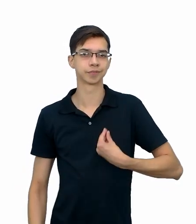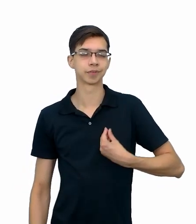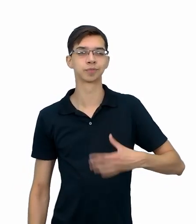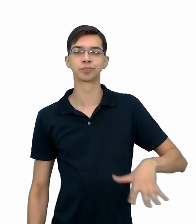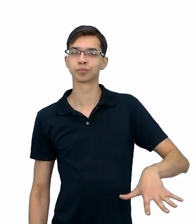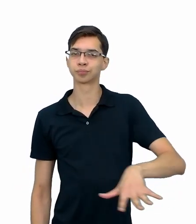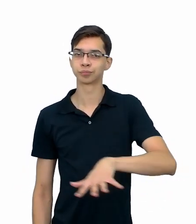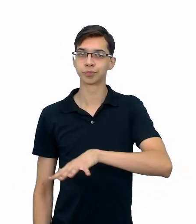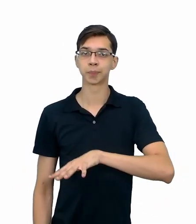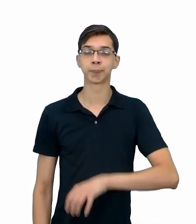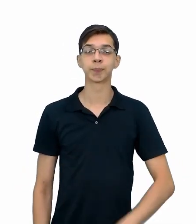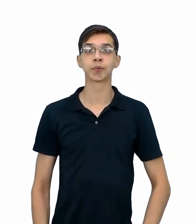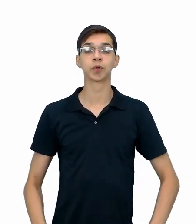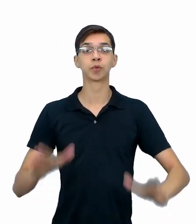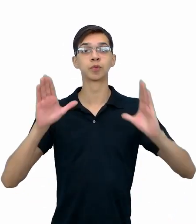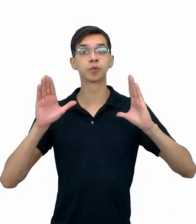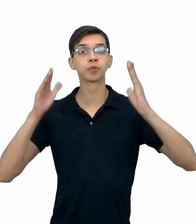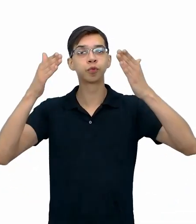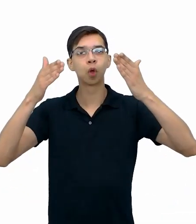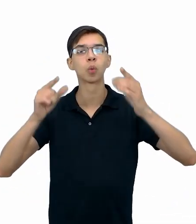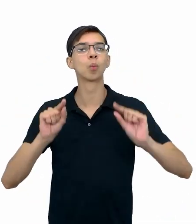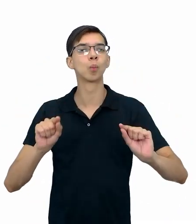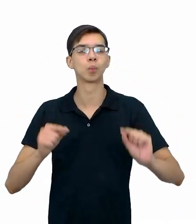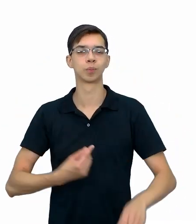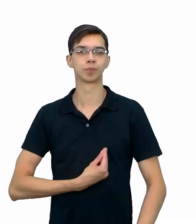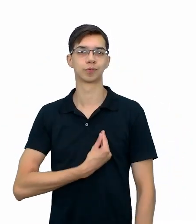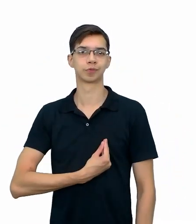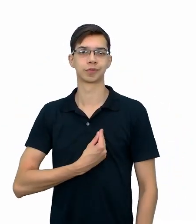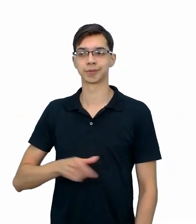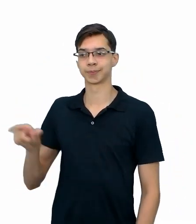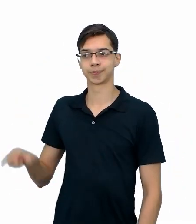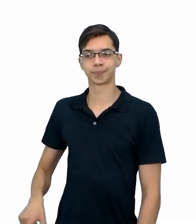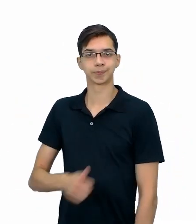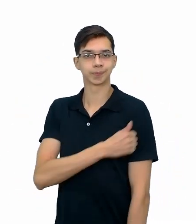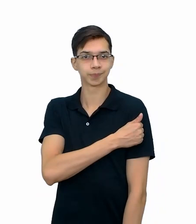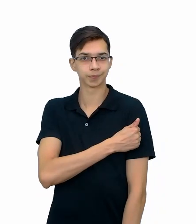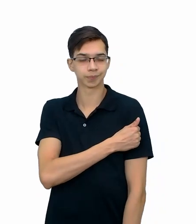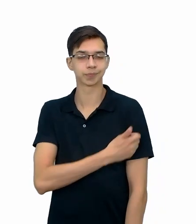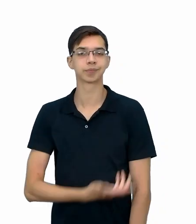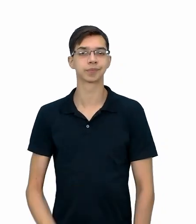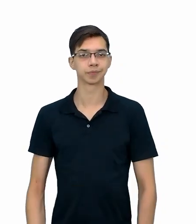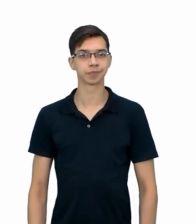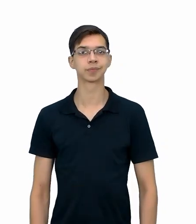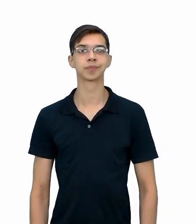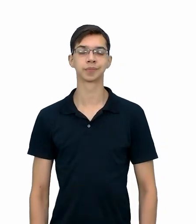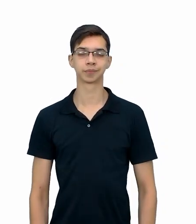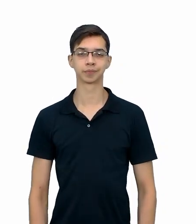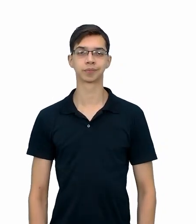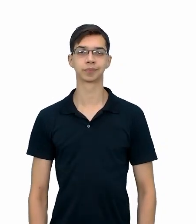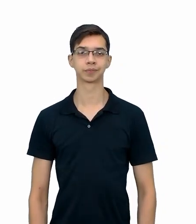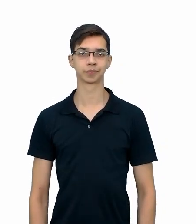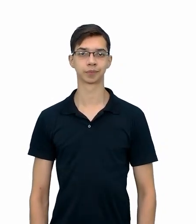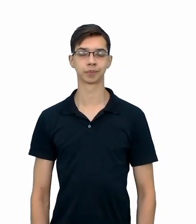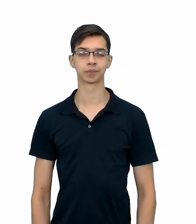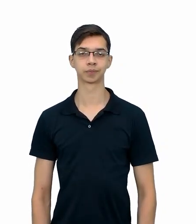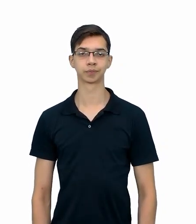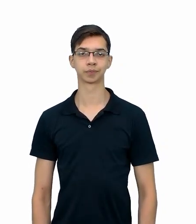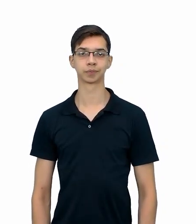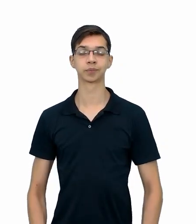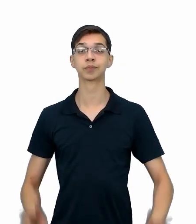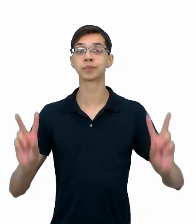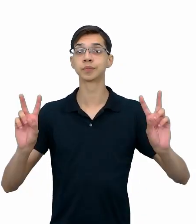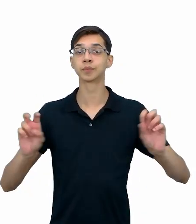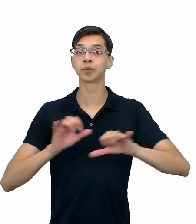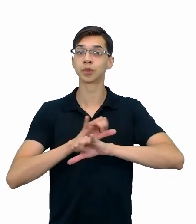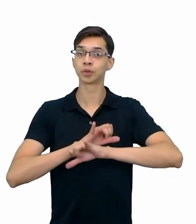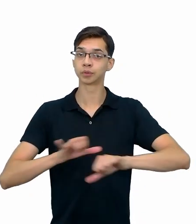intenção do estudante, né, que vai fazer com que ele fique mais assim atento, né, devido às notícias que